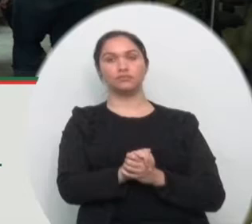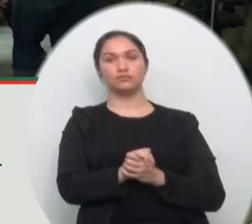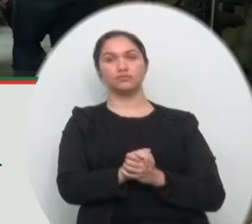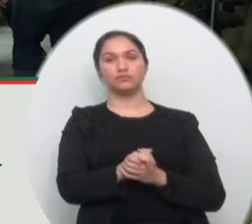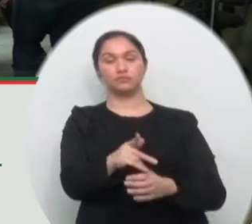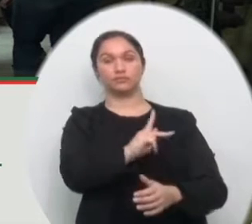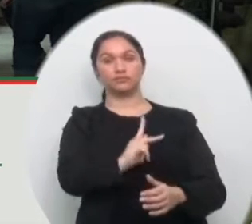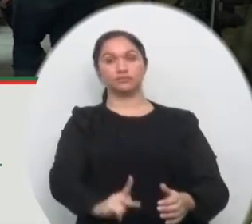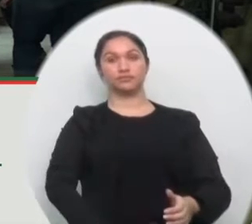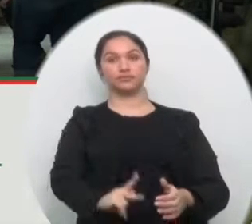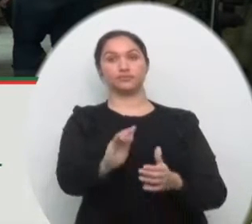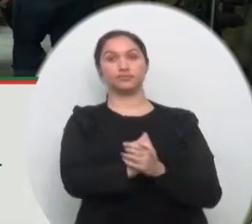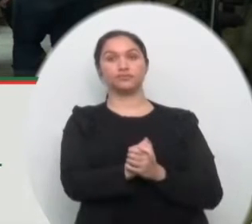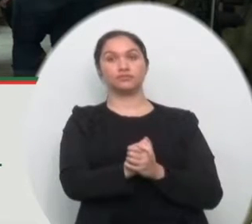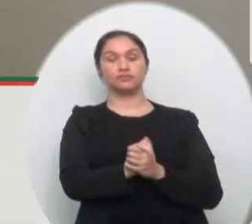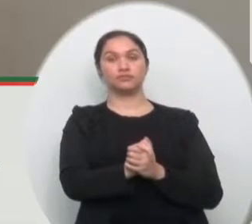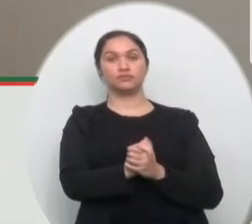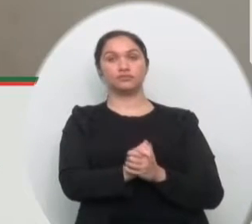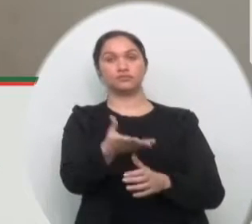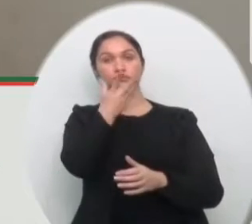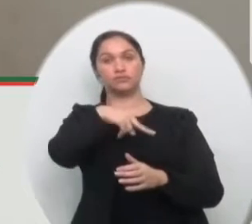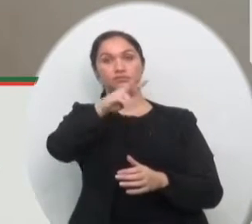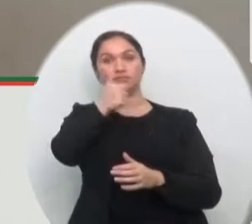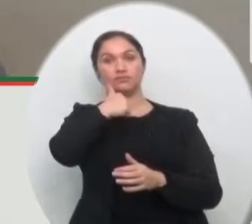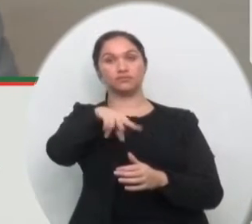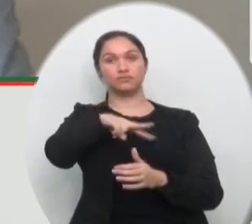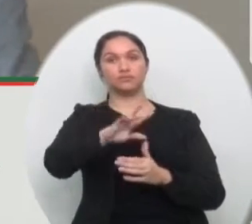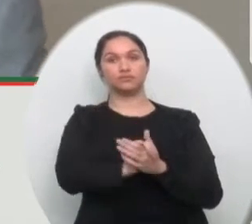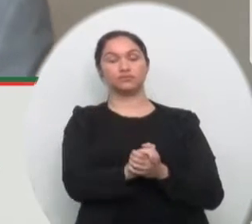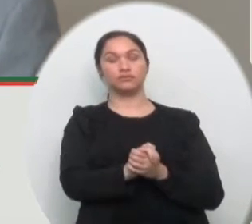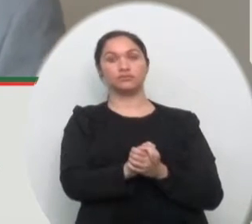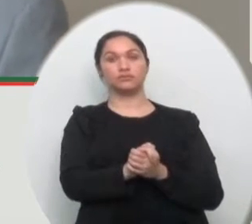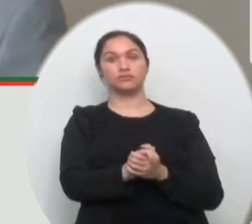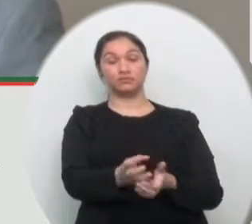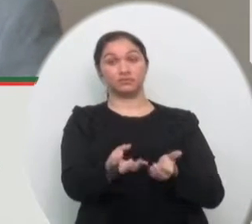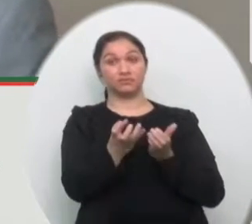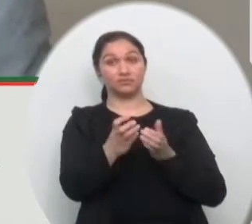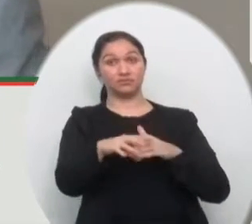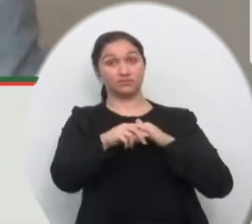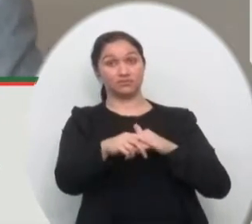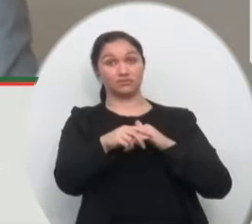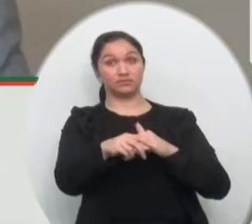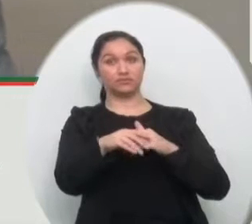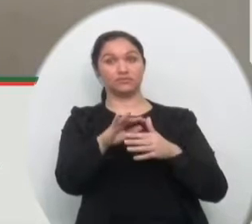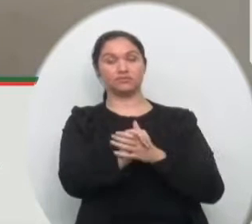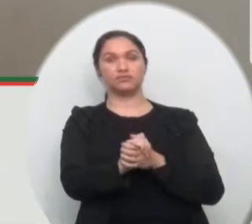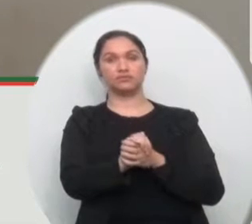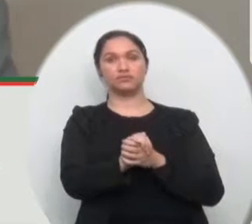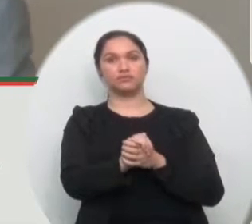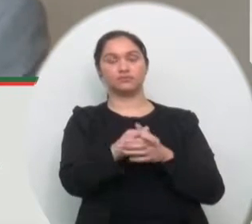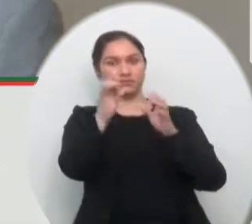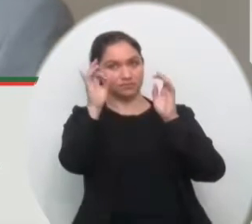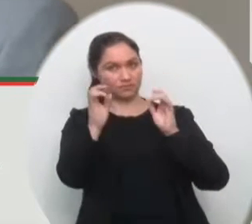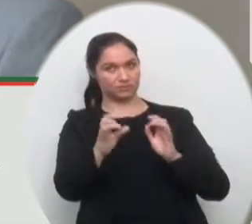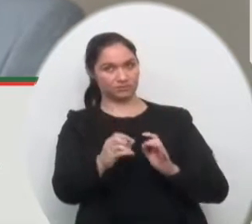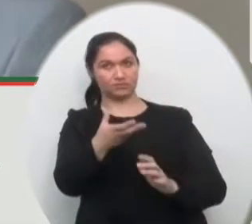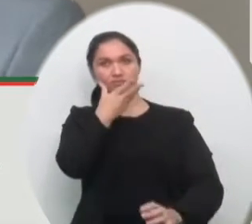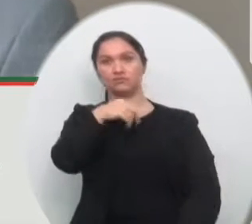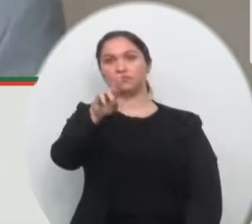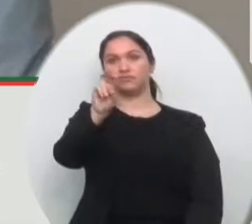Senhor presidente, vereadoras, vereadores, quero cumprimentar, né, um cumprimento especial ao